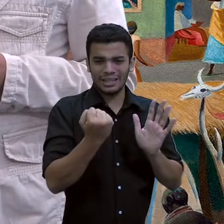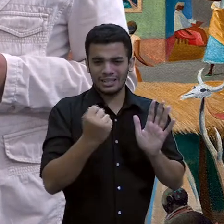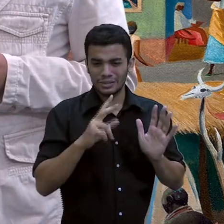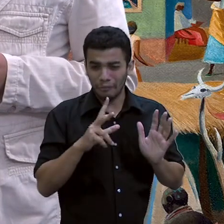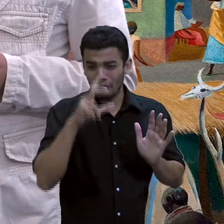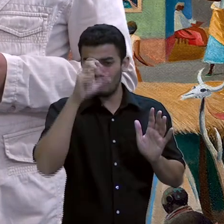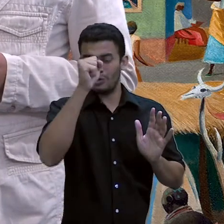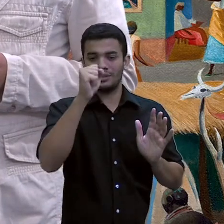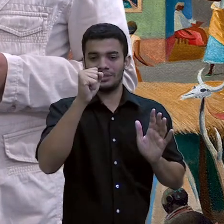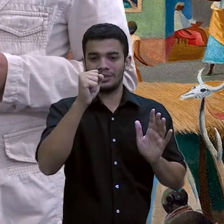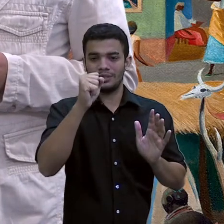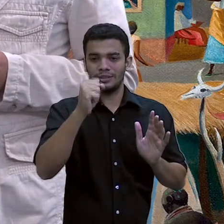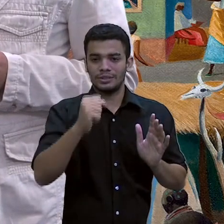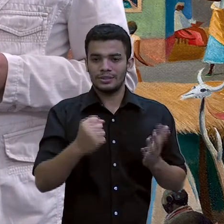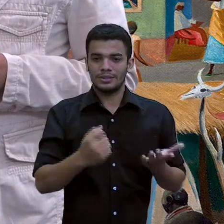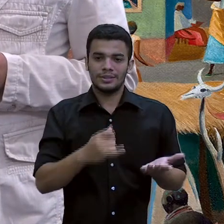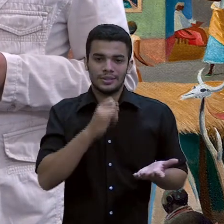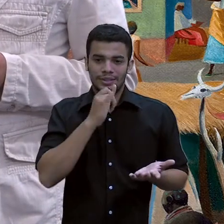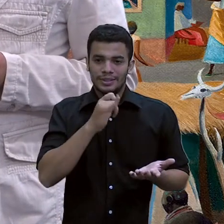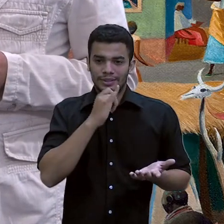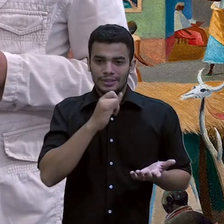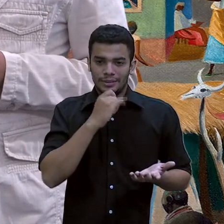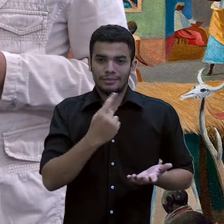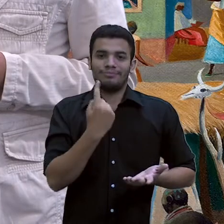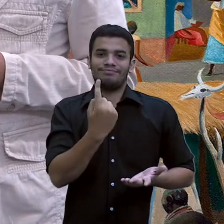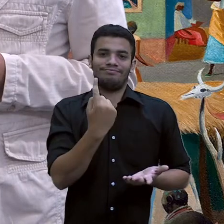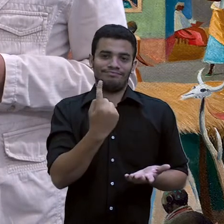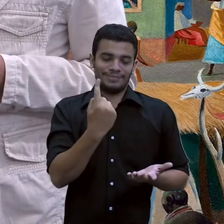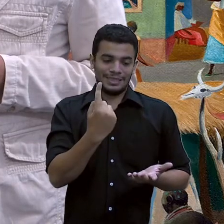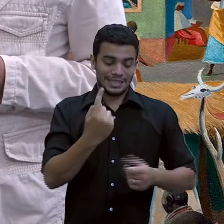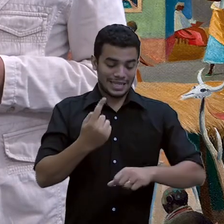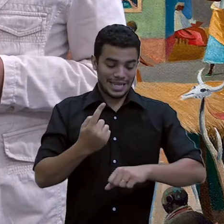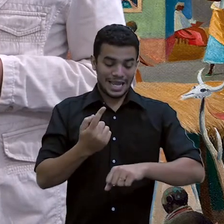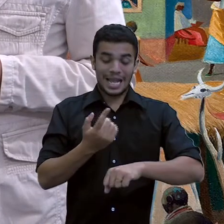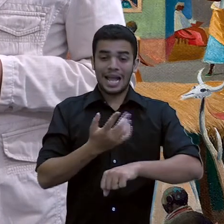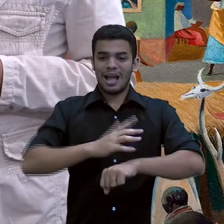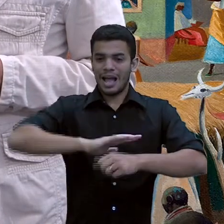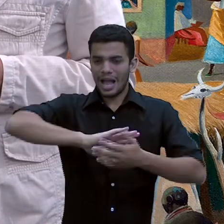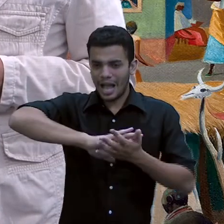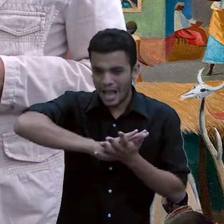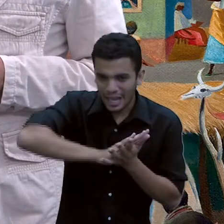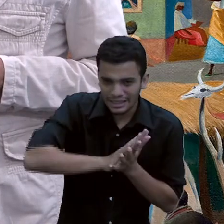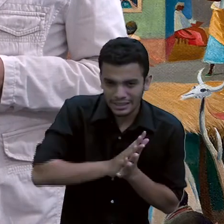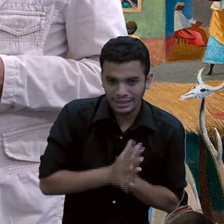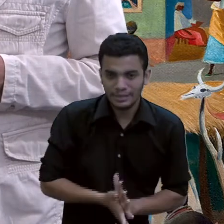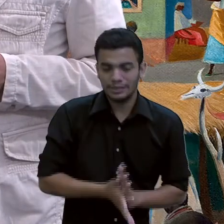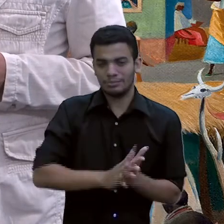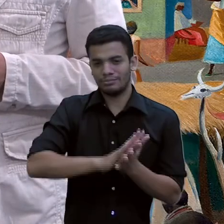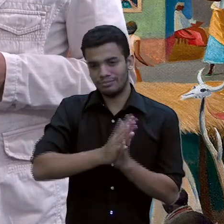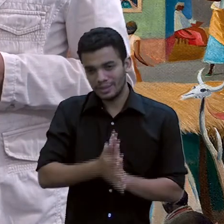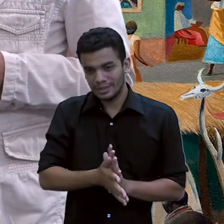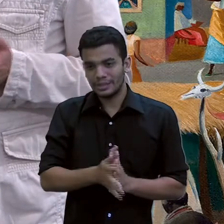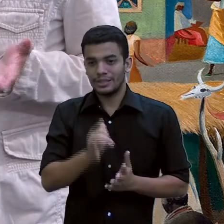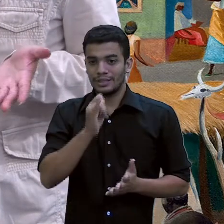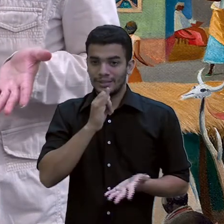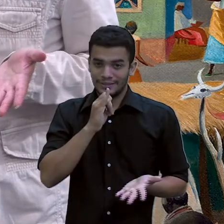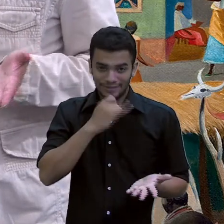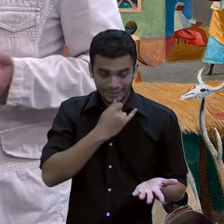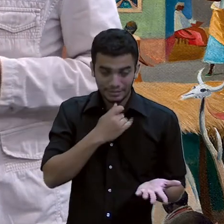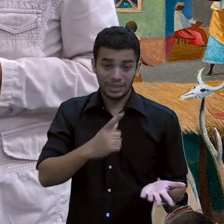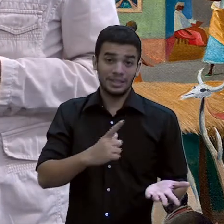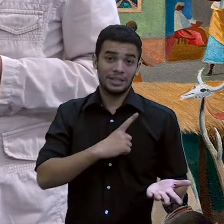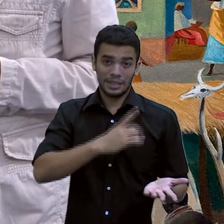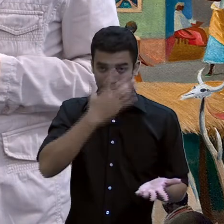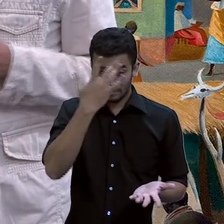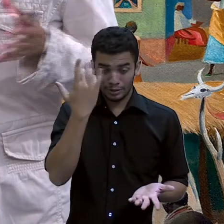evidente. Um fator histórico acontecido desde 1500 em nossa terra, ou em nossas